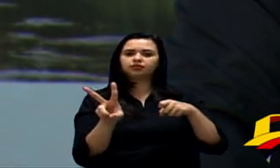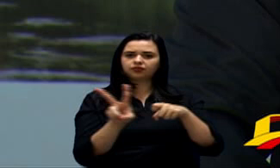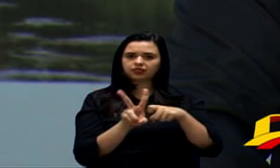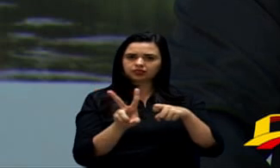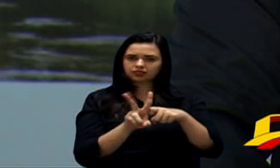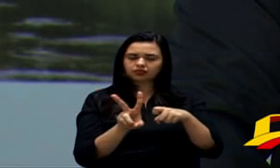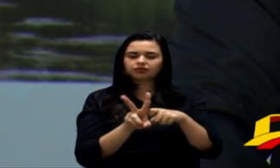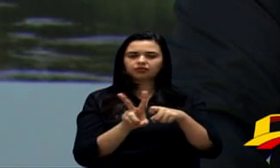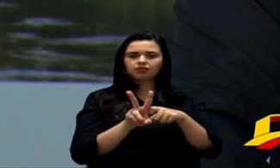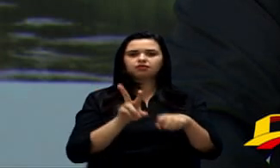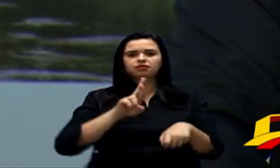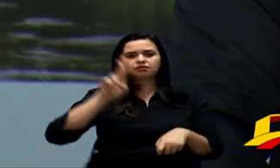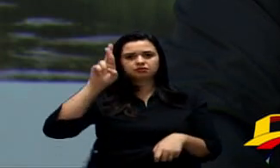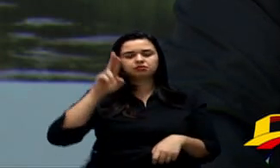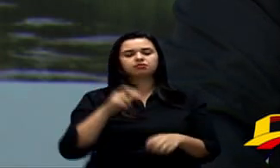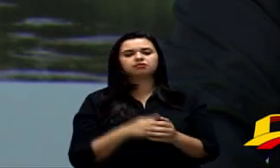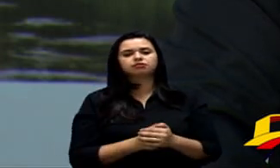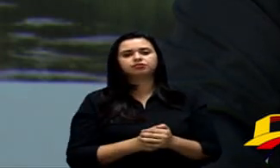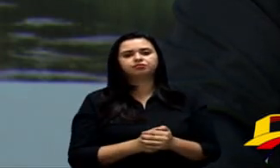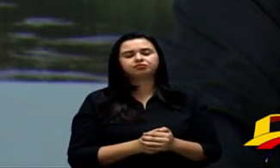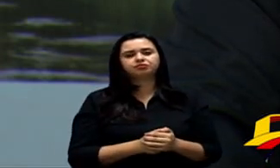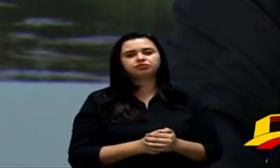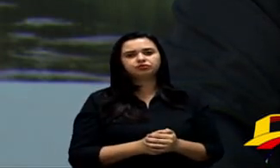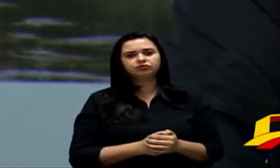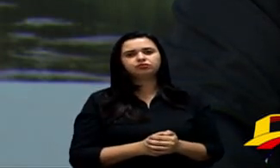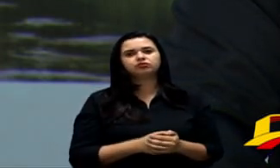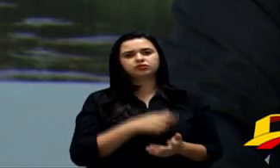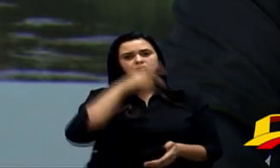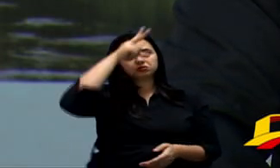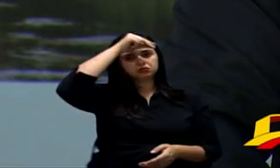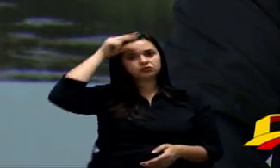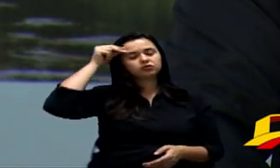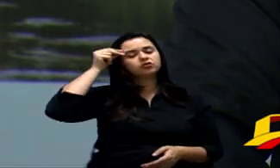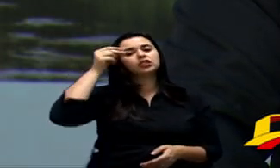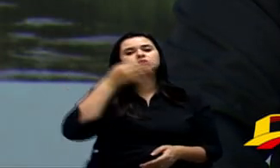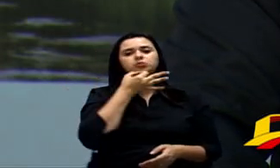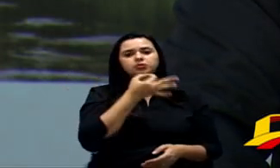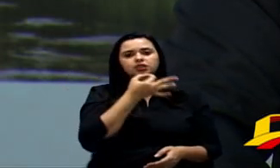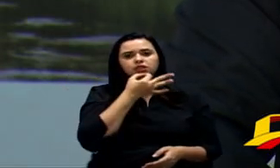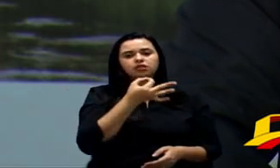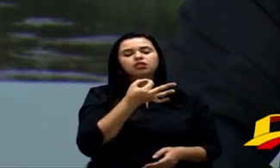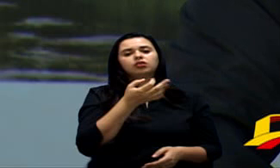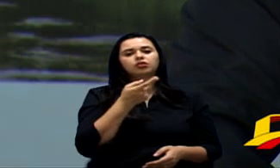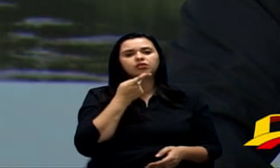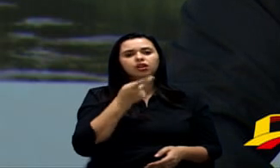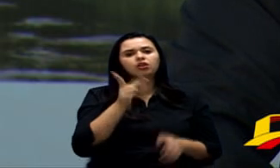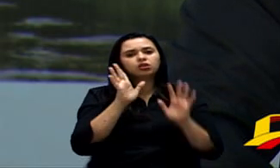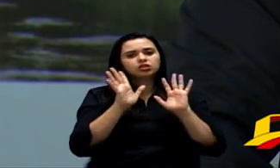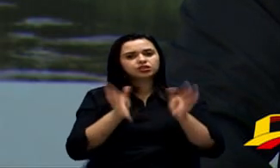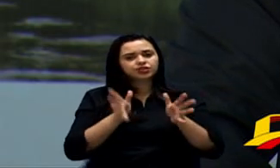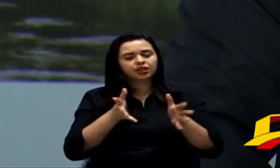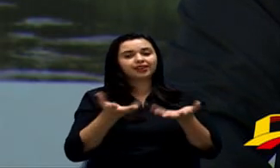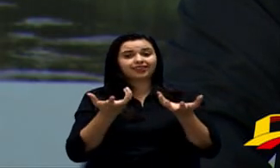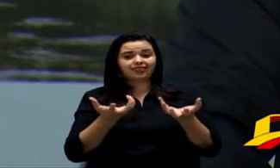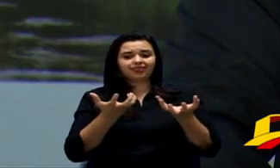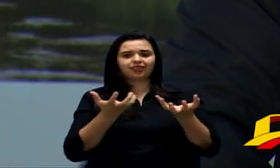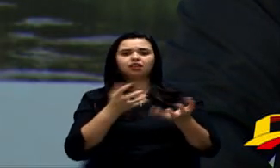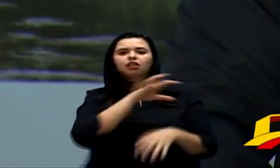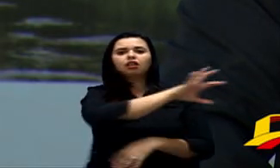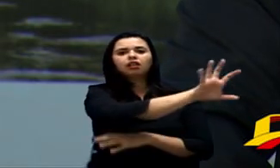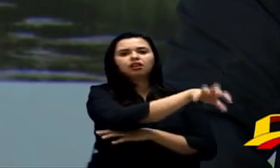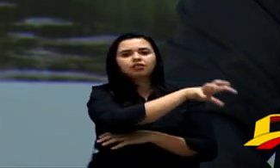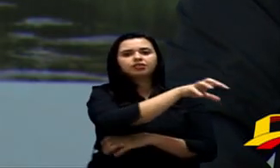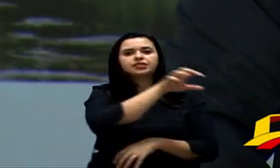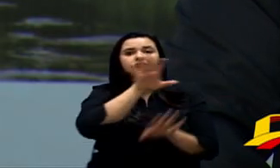cidade, a qual o prefeito também já externou a sua opinião pela permanência. Mais uma vez, queria justificar a